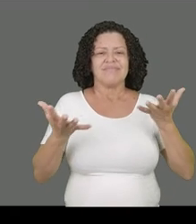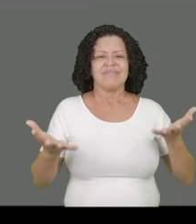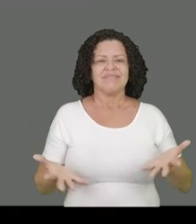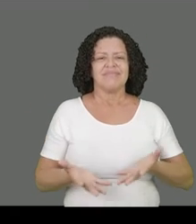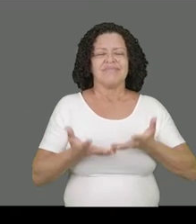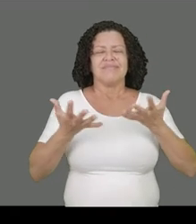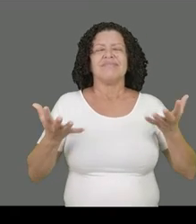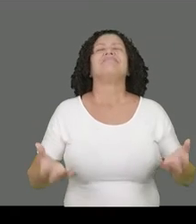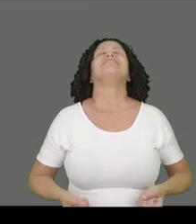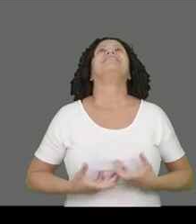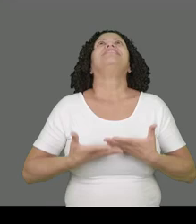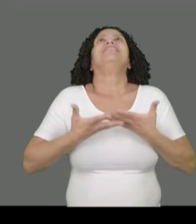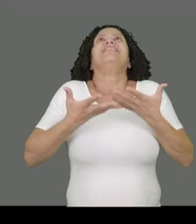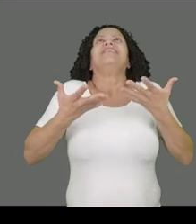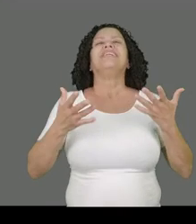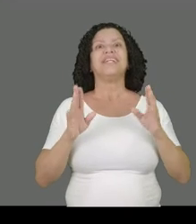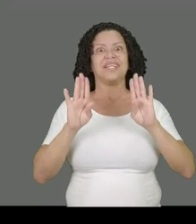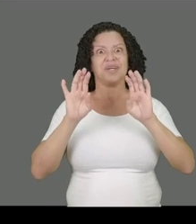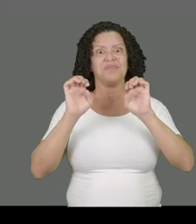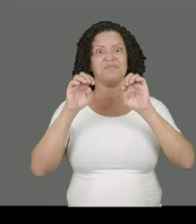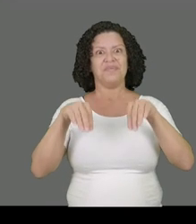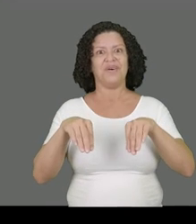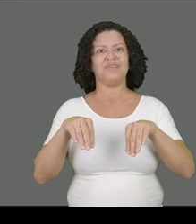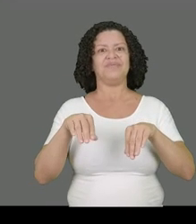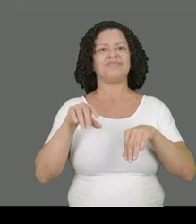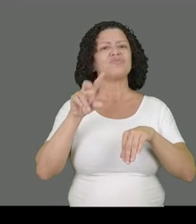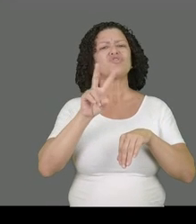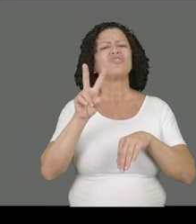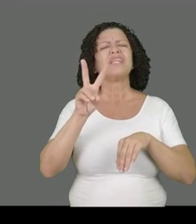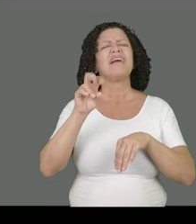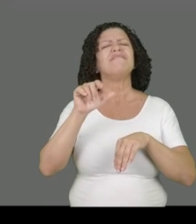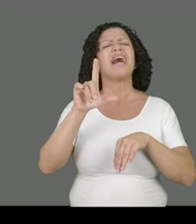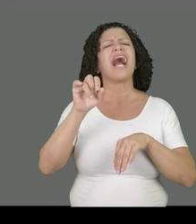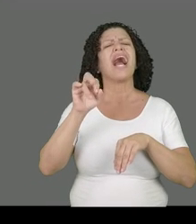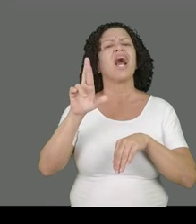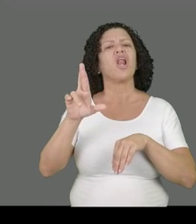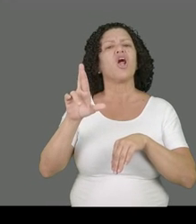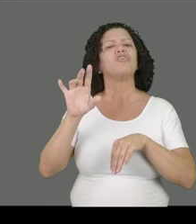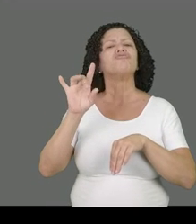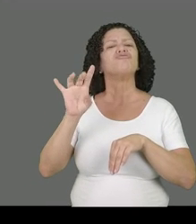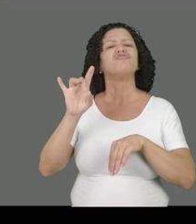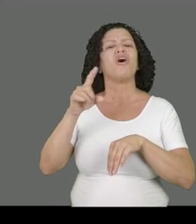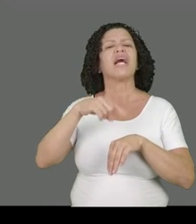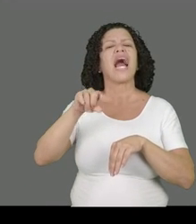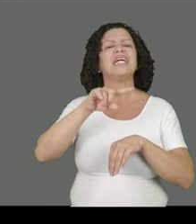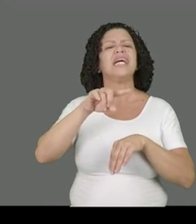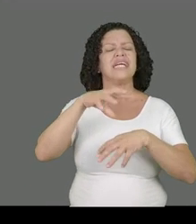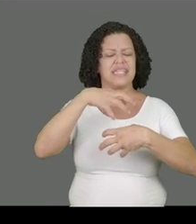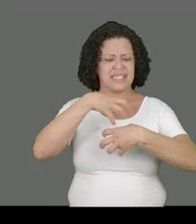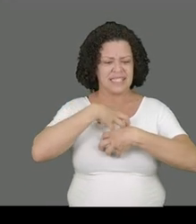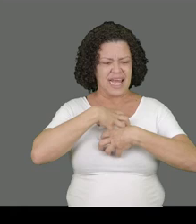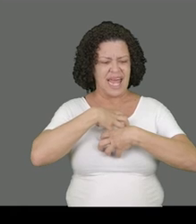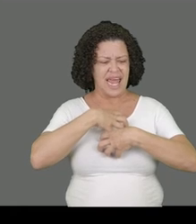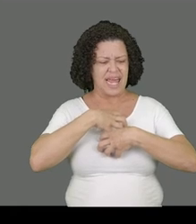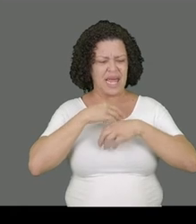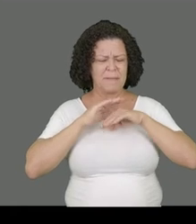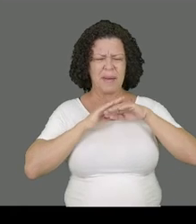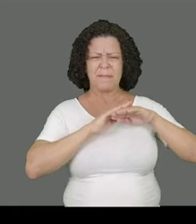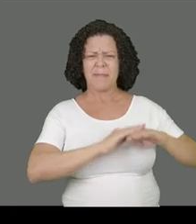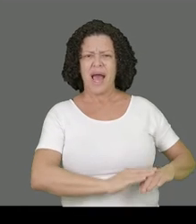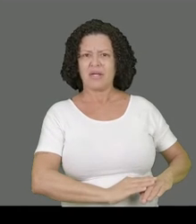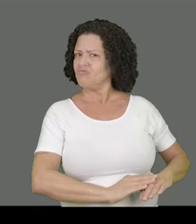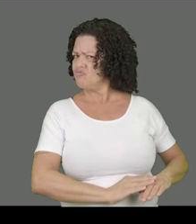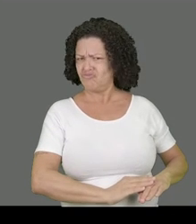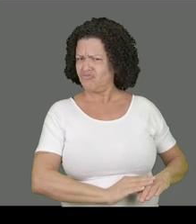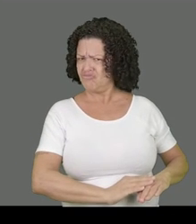estimulando aquilo que a gente tem dentro de nós que é bom, e não somente valorizando e dando força para o que nós temos dentro de